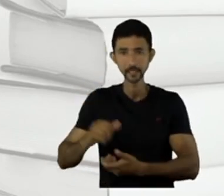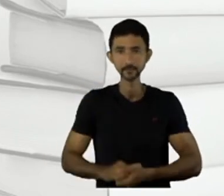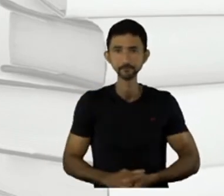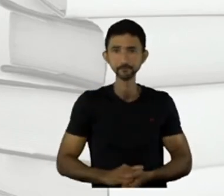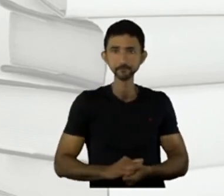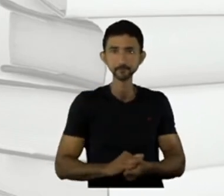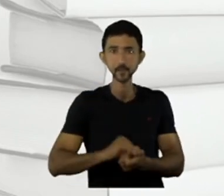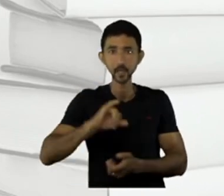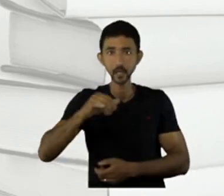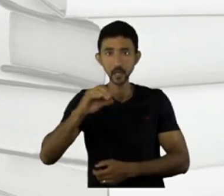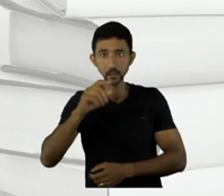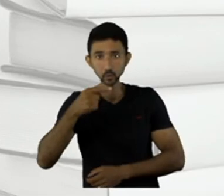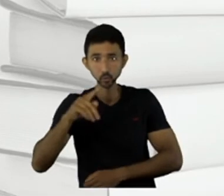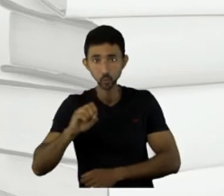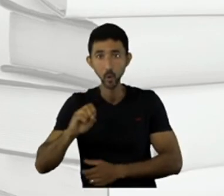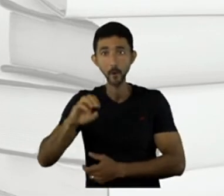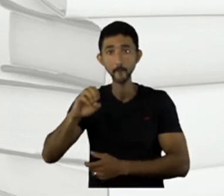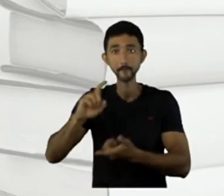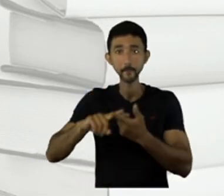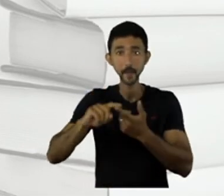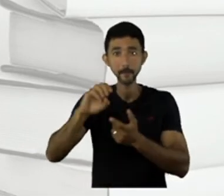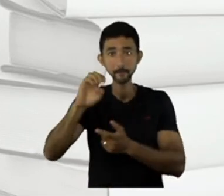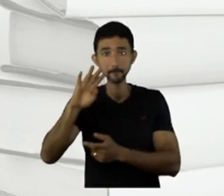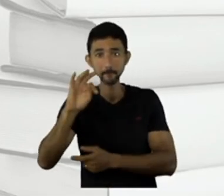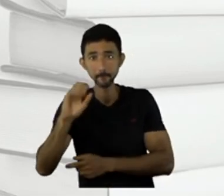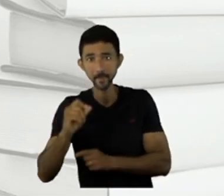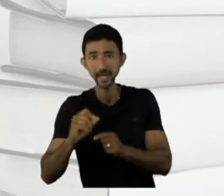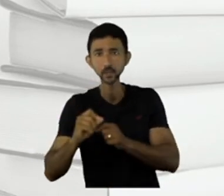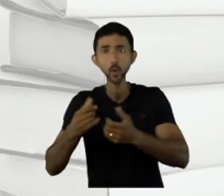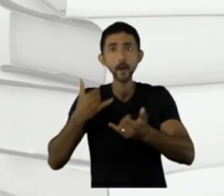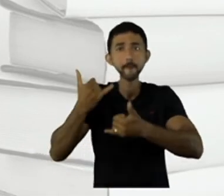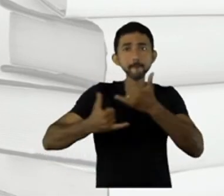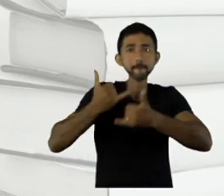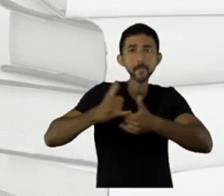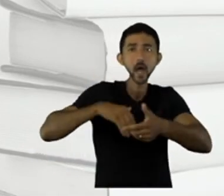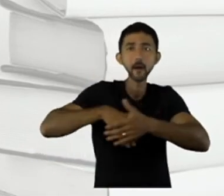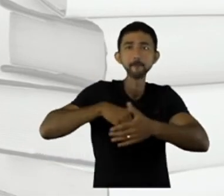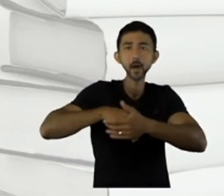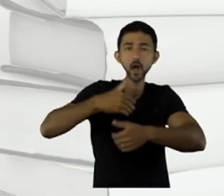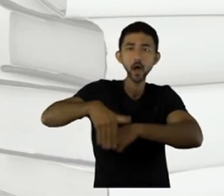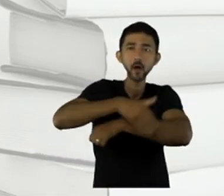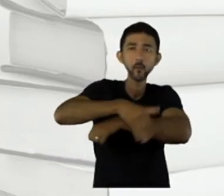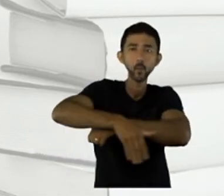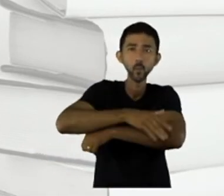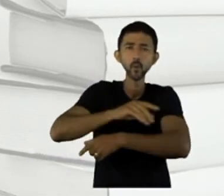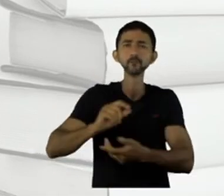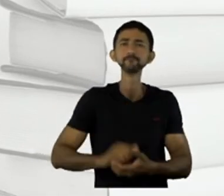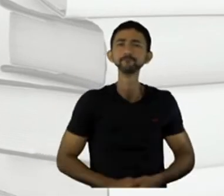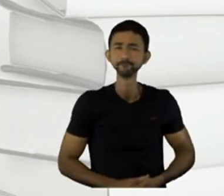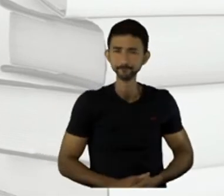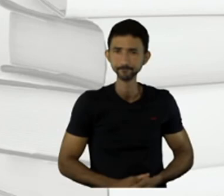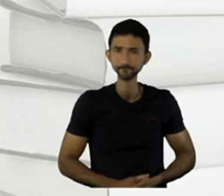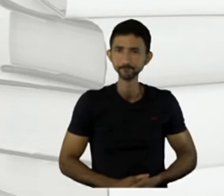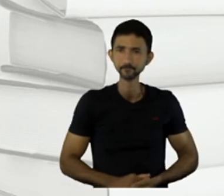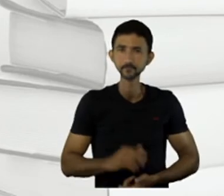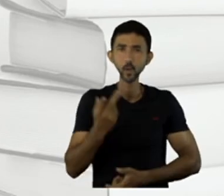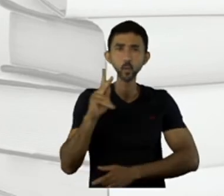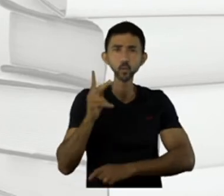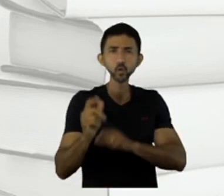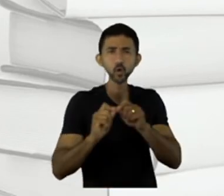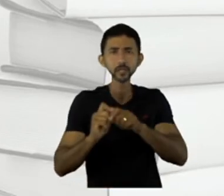João e Beto jogam bola na rua. Olha lá, quem são? João e Beto. Mas aí, para eu